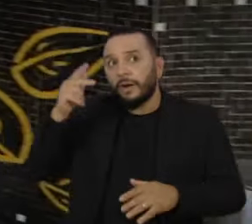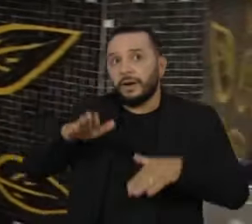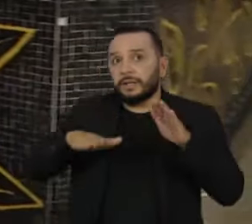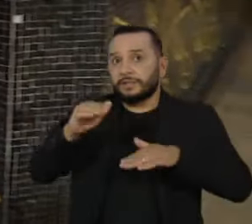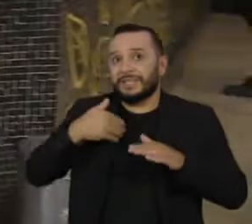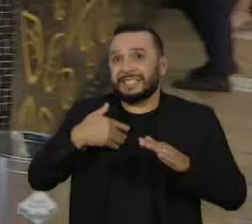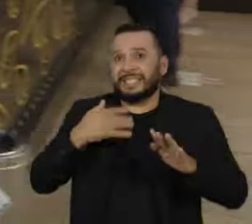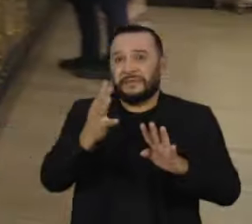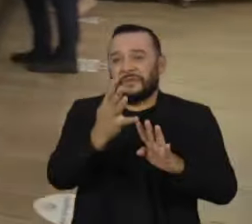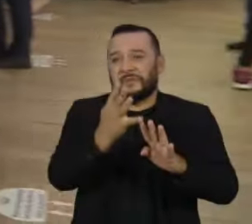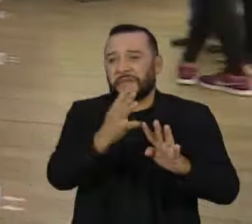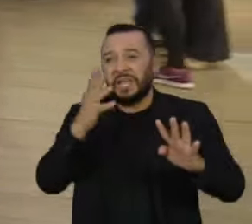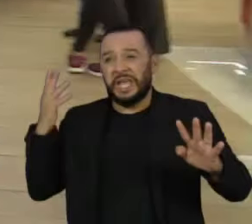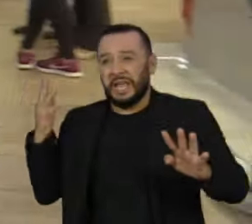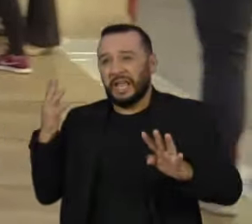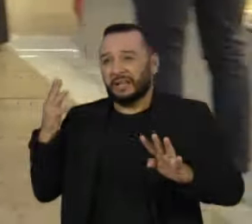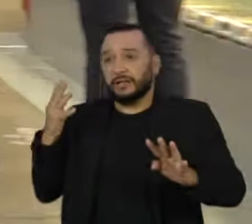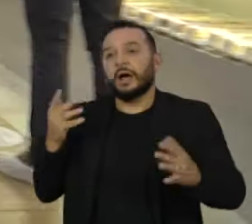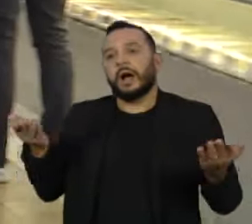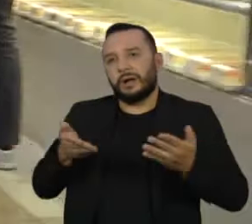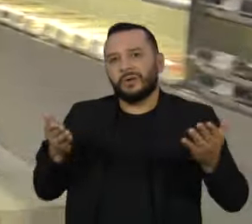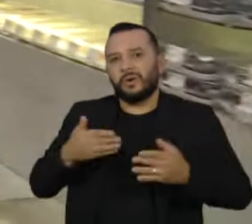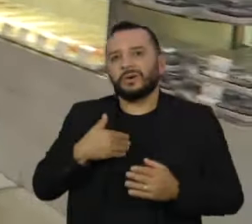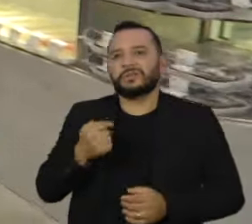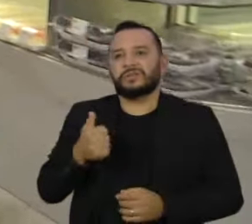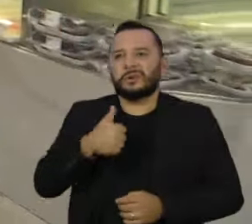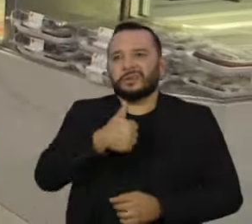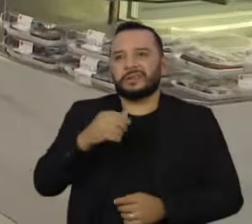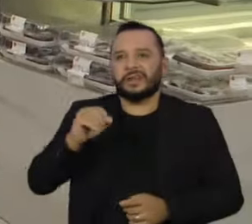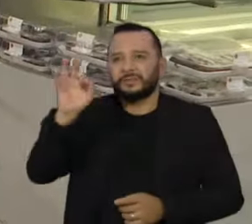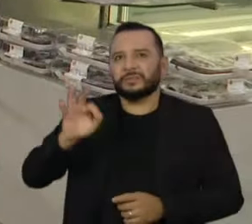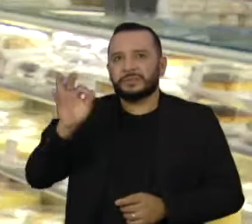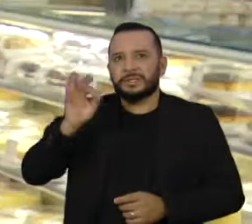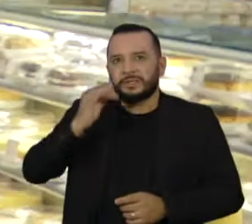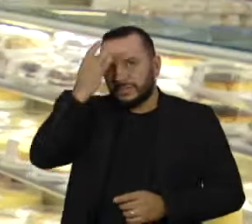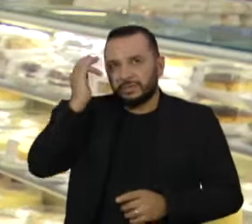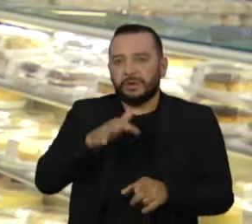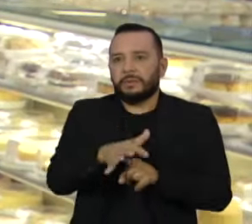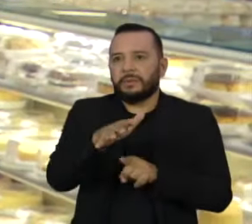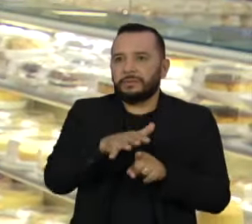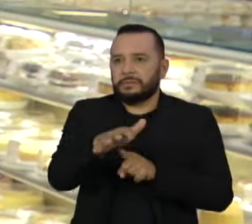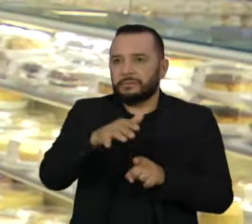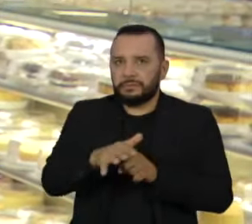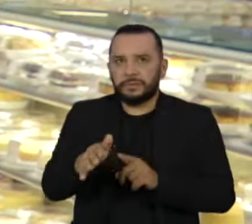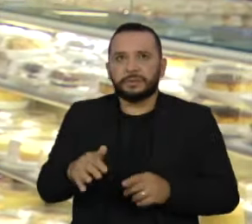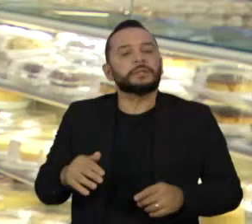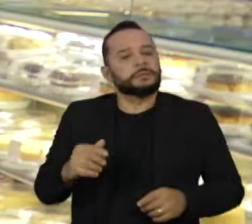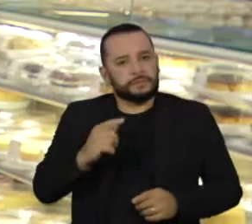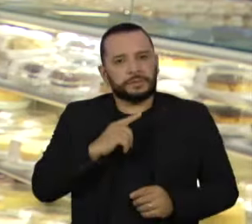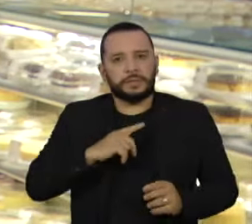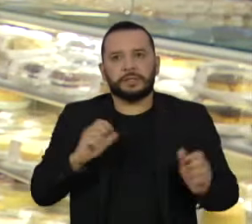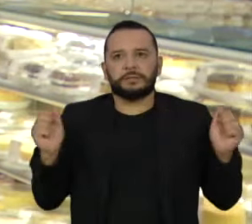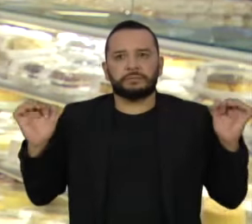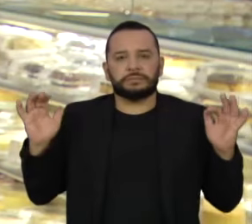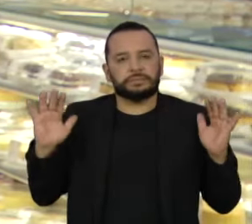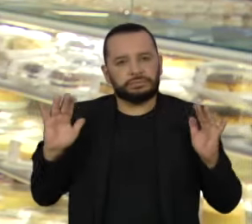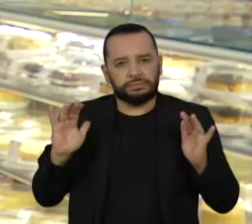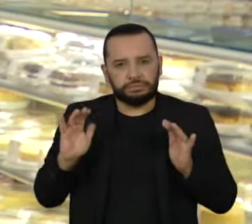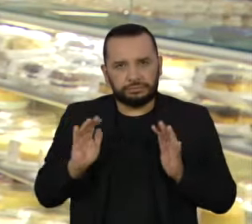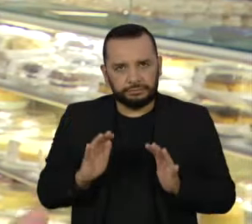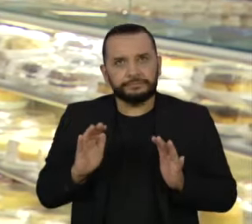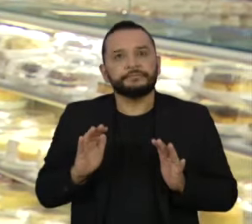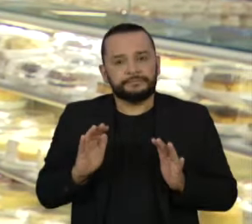na região da Avenida Paulista só registrou cerca de 10% do público. Em relação ao movimento,